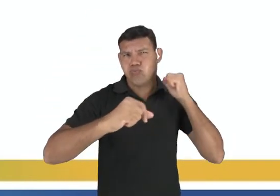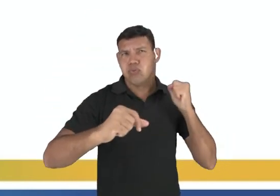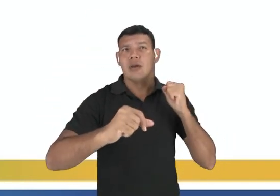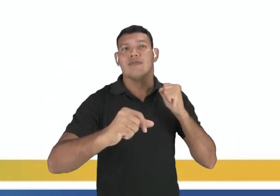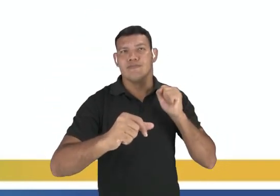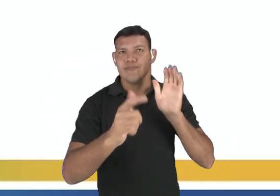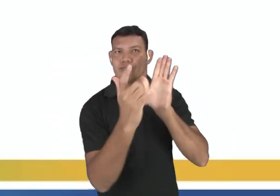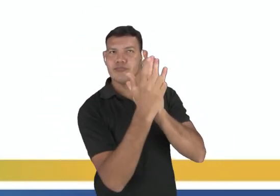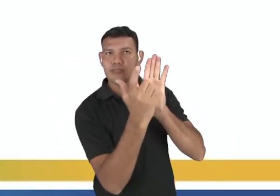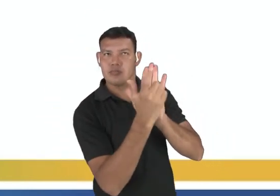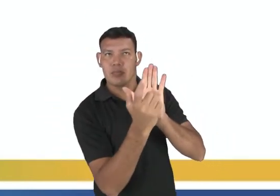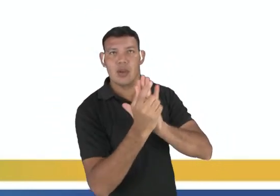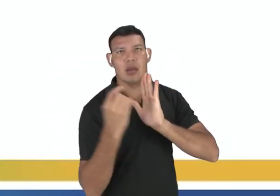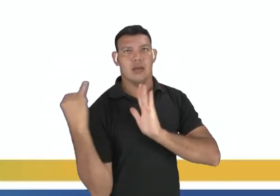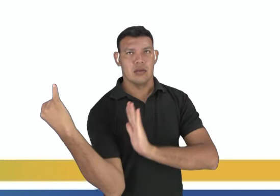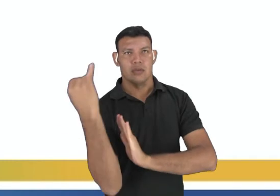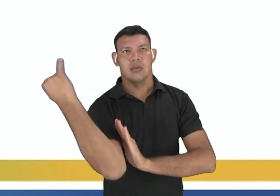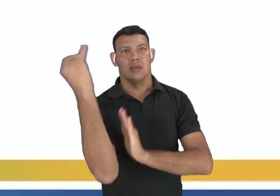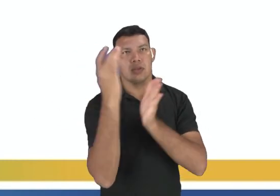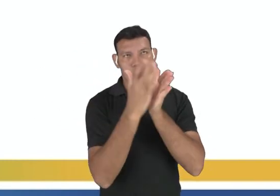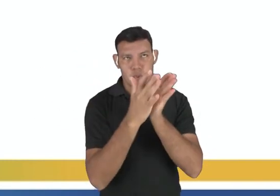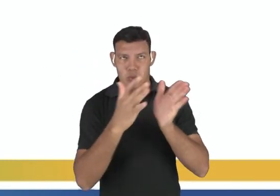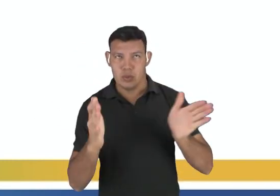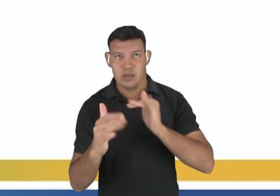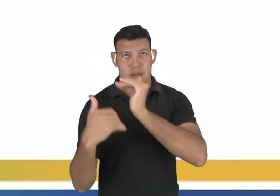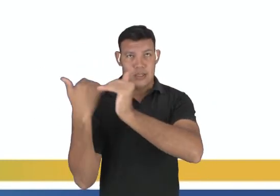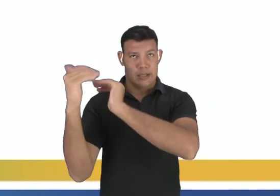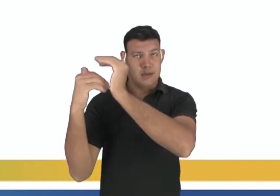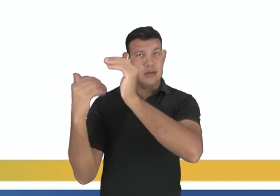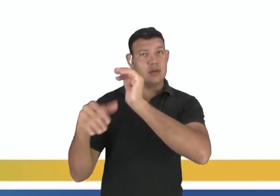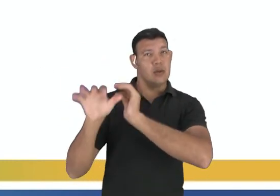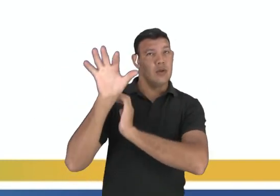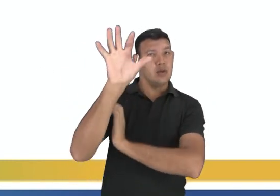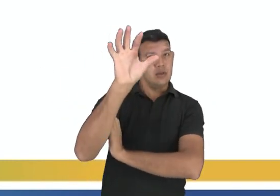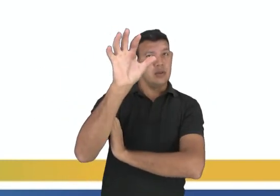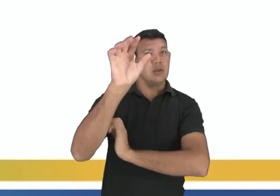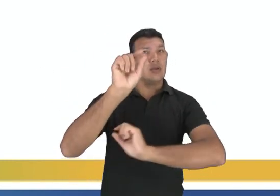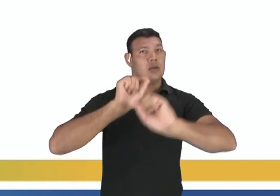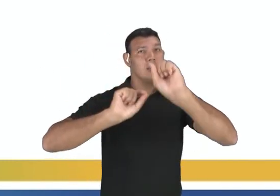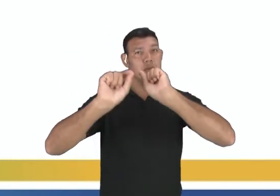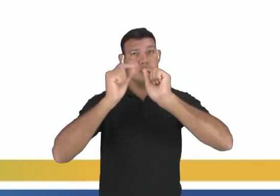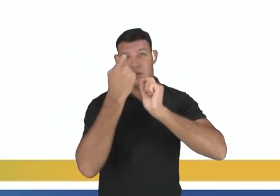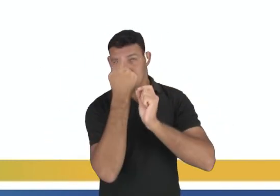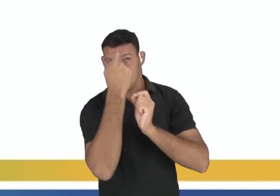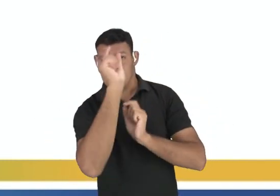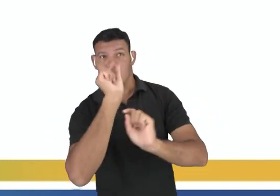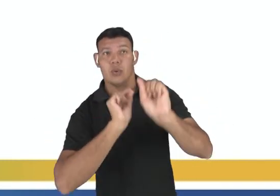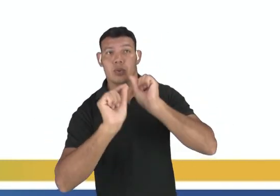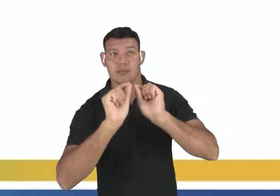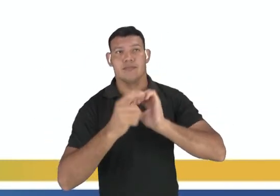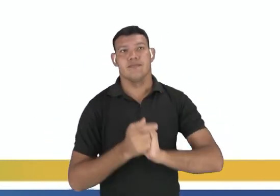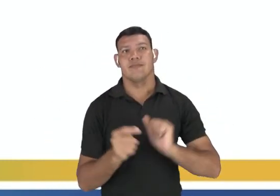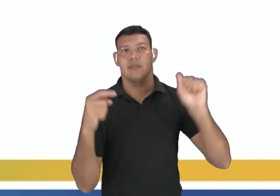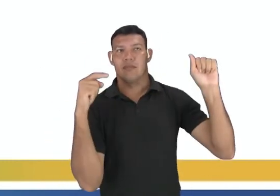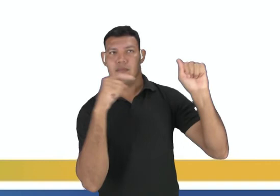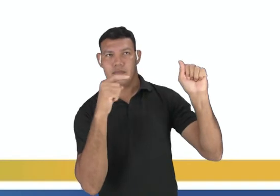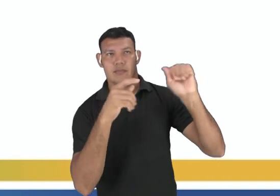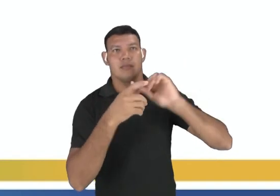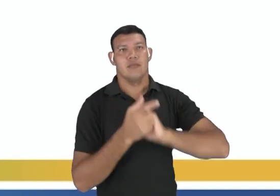Teve papel fundamental no processo de desenvolvimento da região a criação da